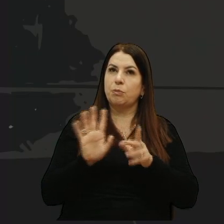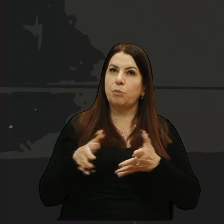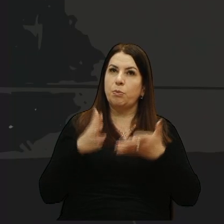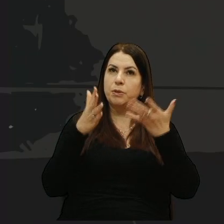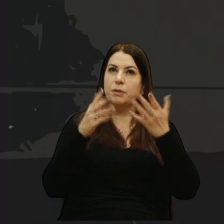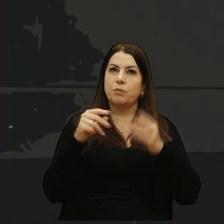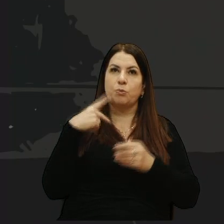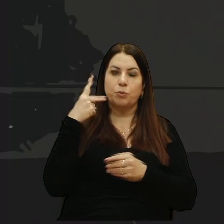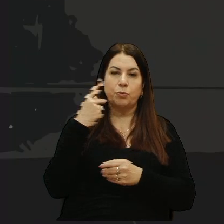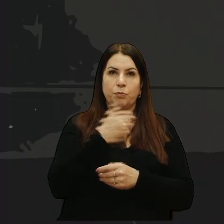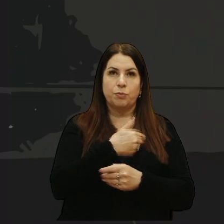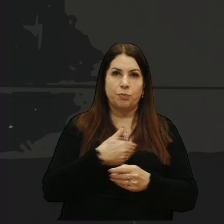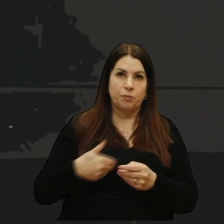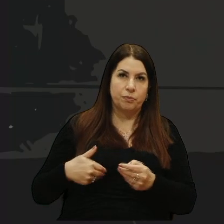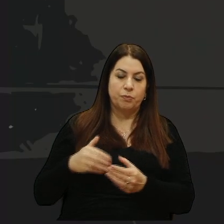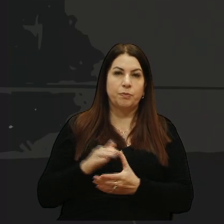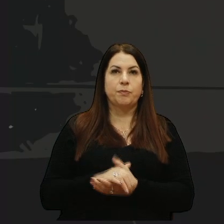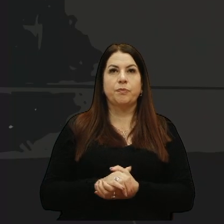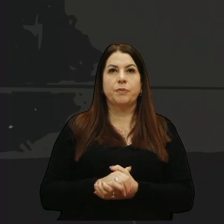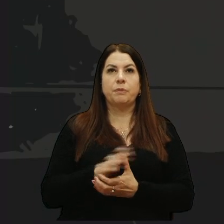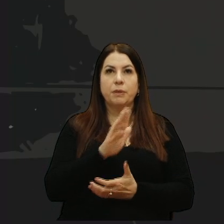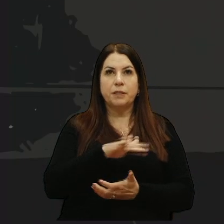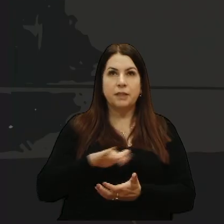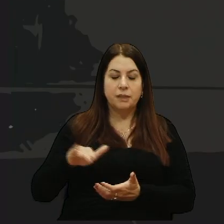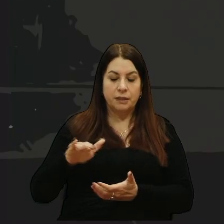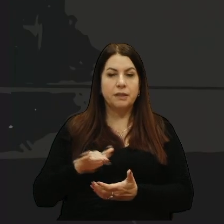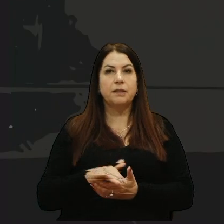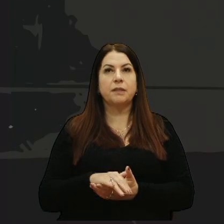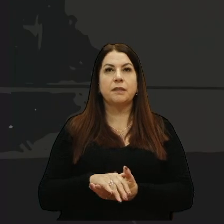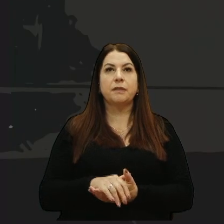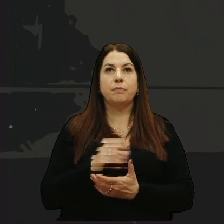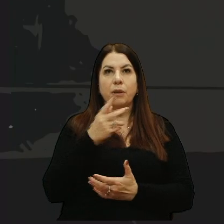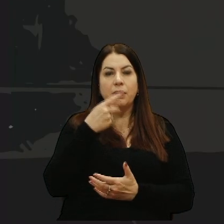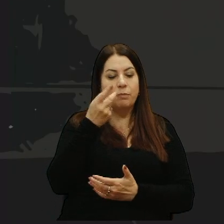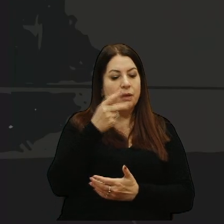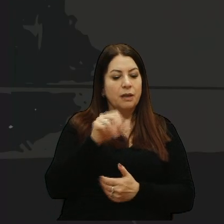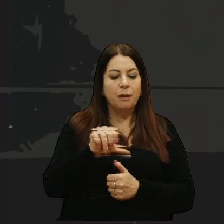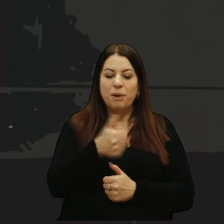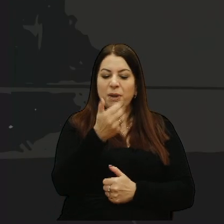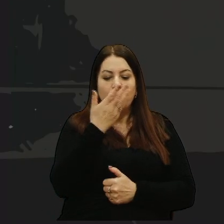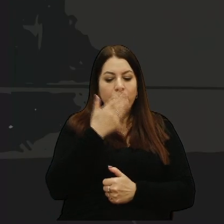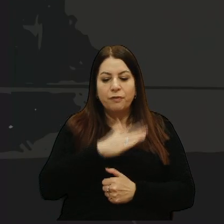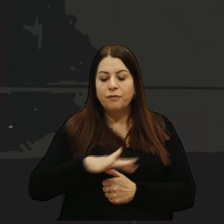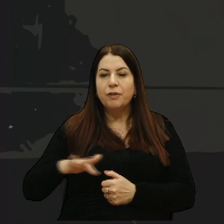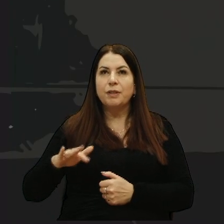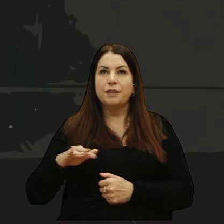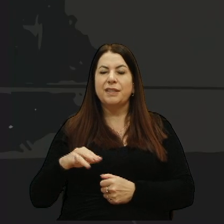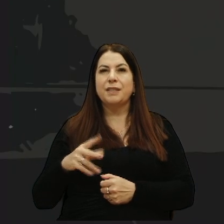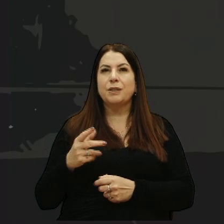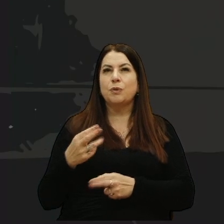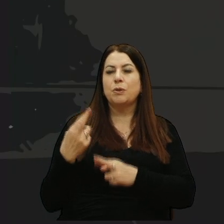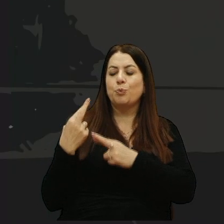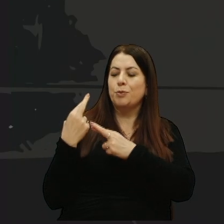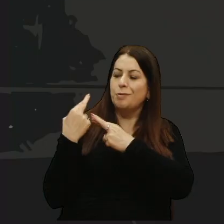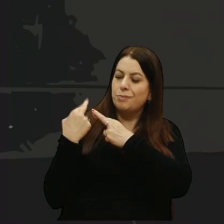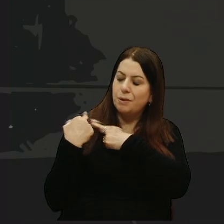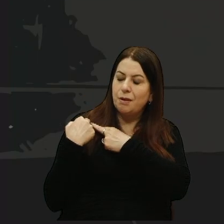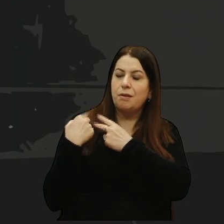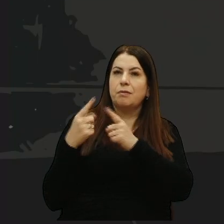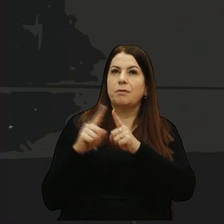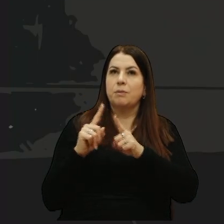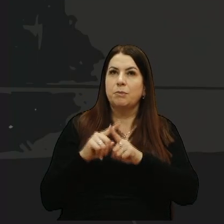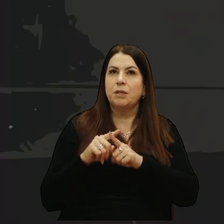de políticas públicas para as crianças, para a primeira infância, a sobrecarga, né, e